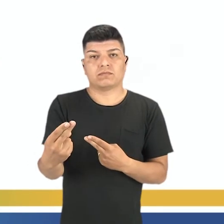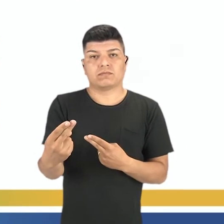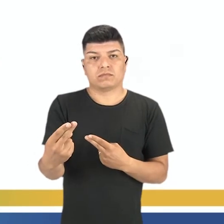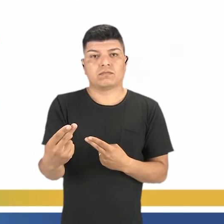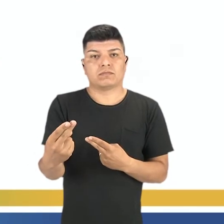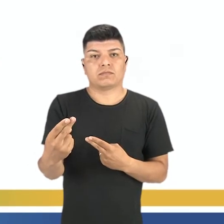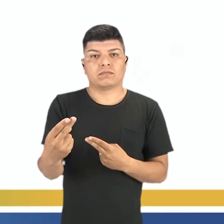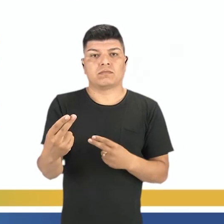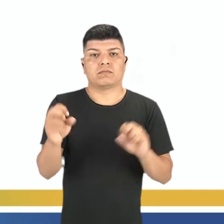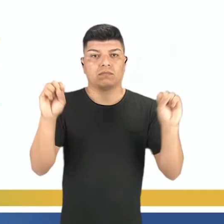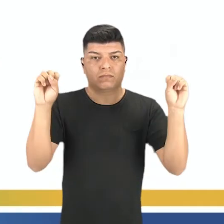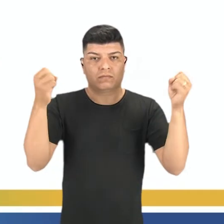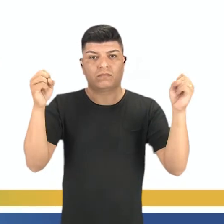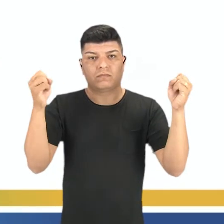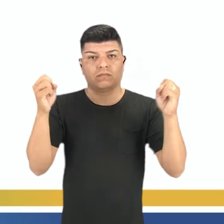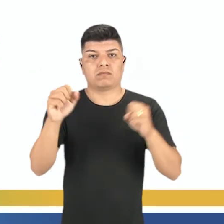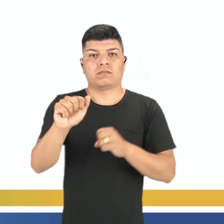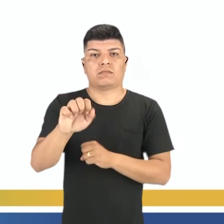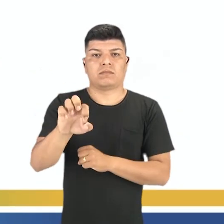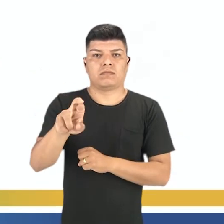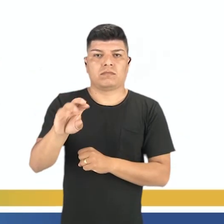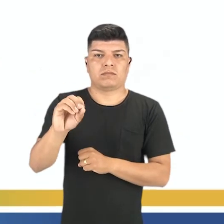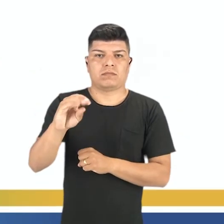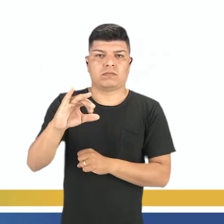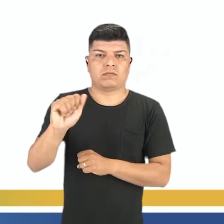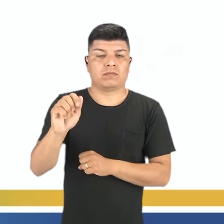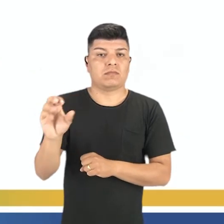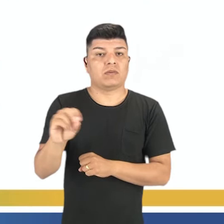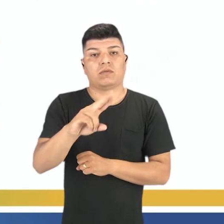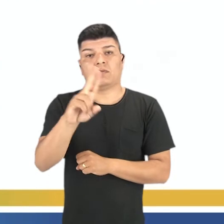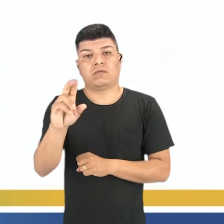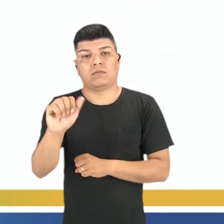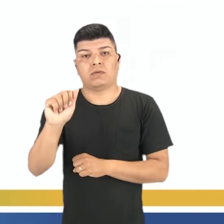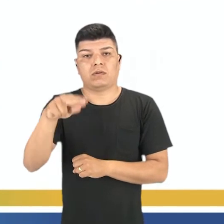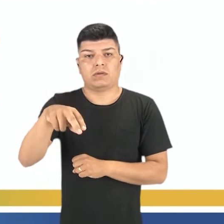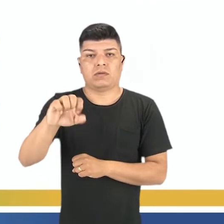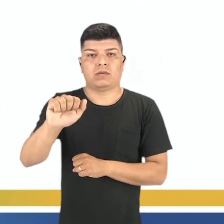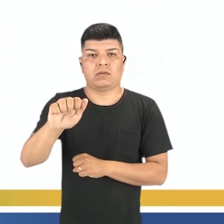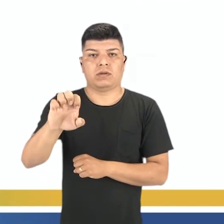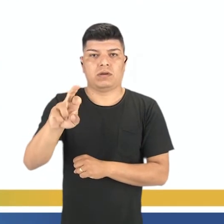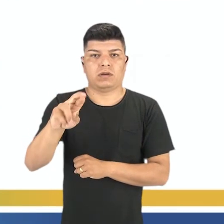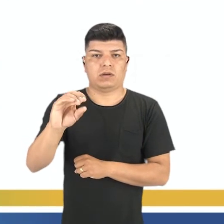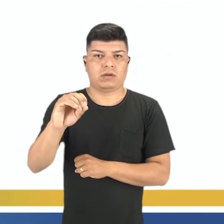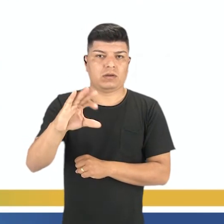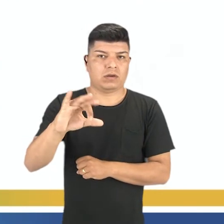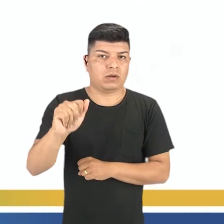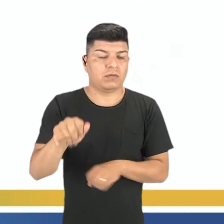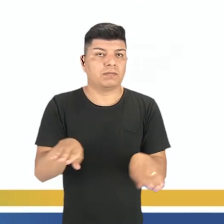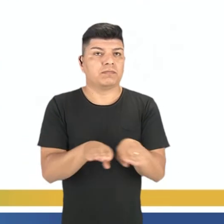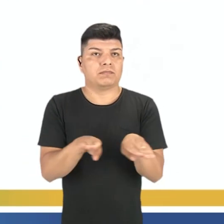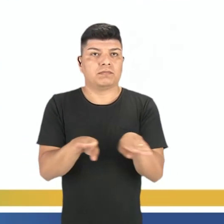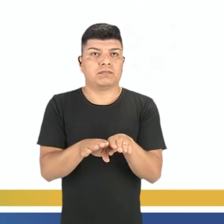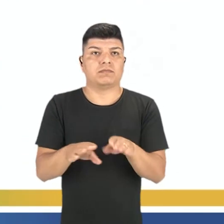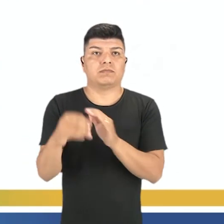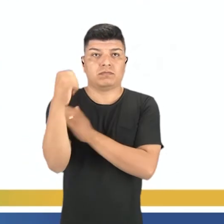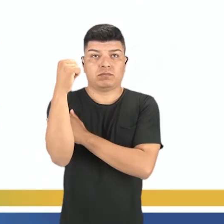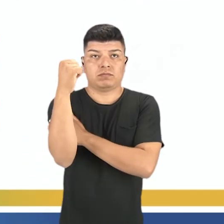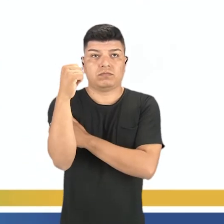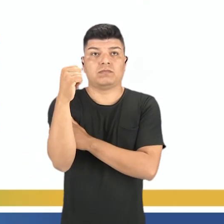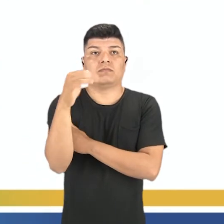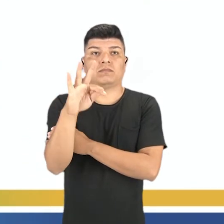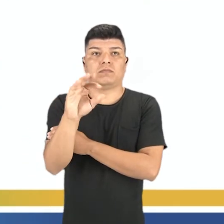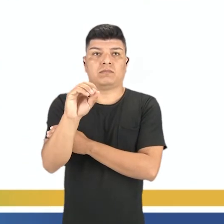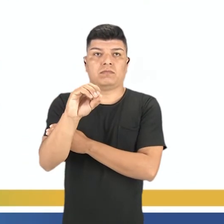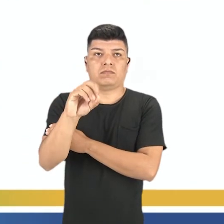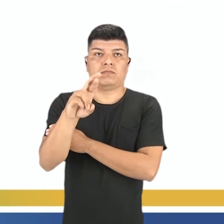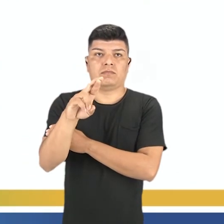elas só aeróbica ou só anaeróbica. Eu posso trabalhar as duas capacidades. E a de força, que é quem? A capacidade de resistência à fadiga